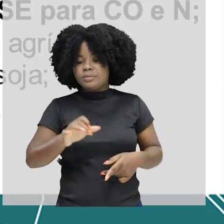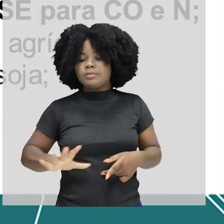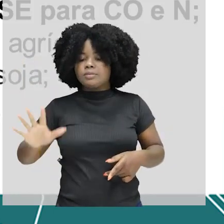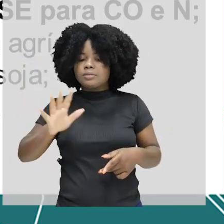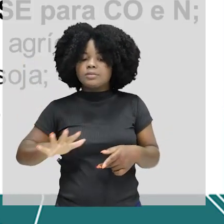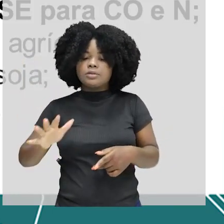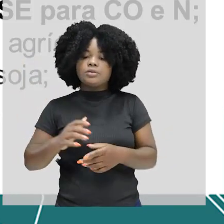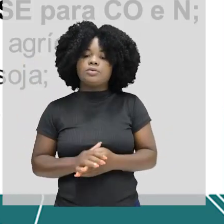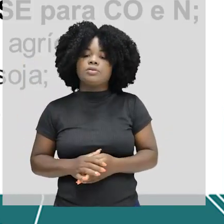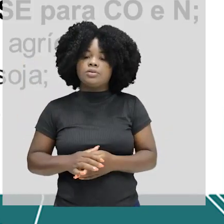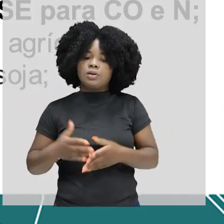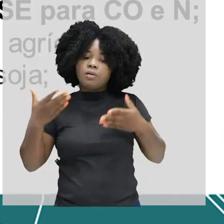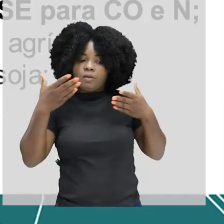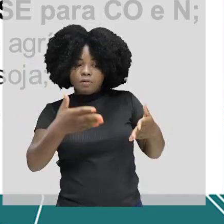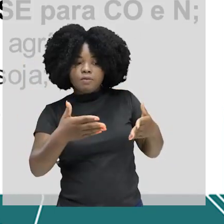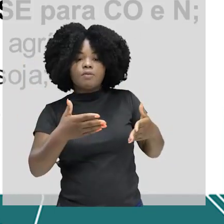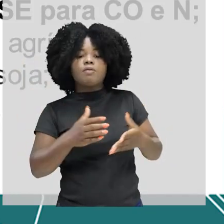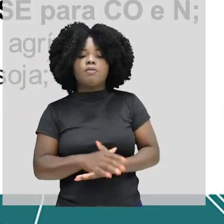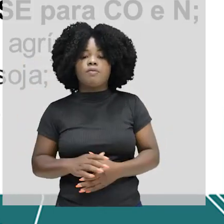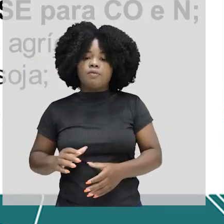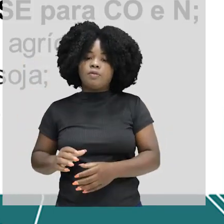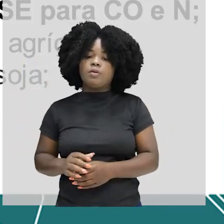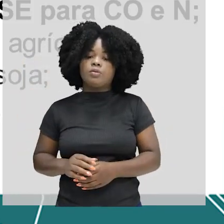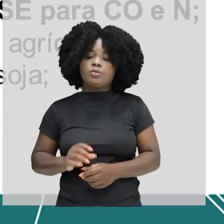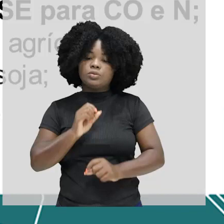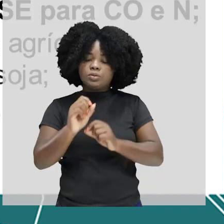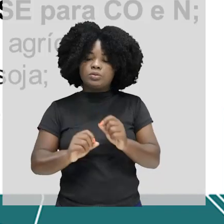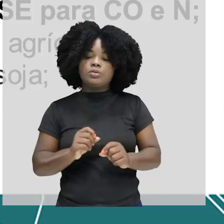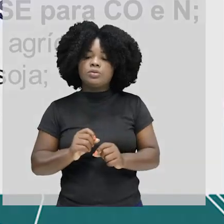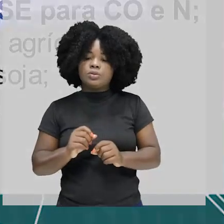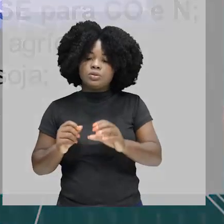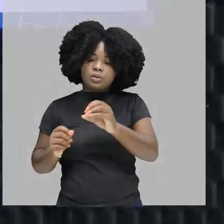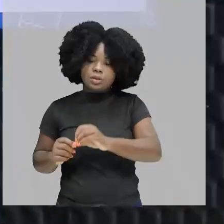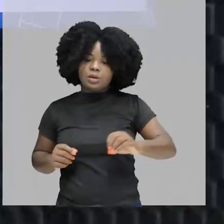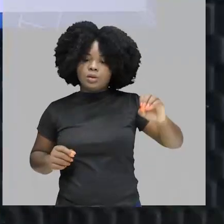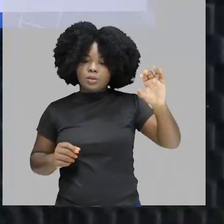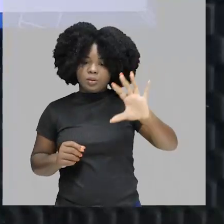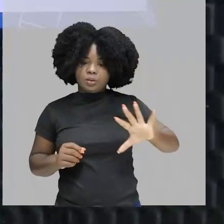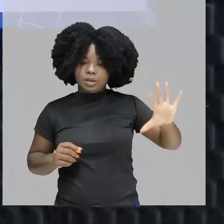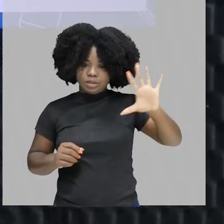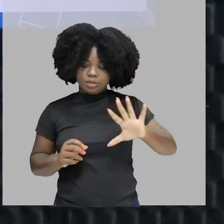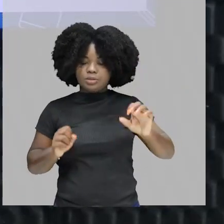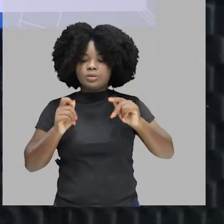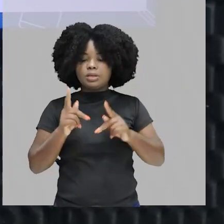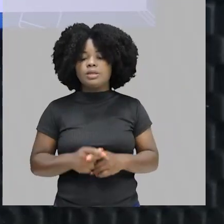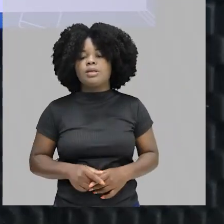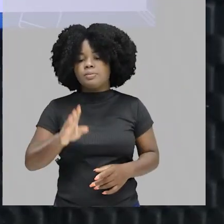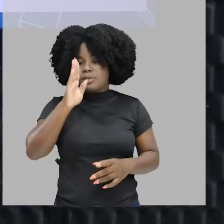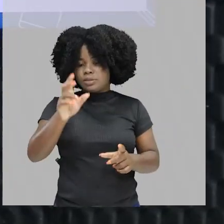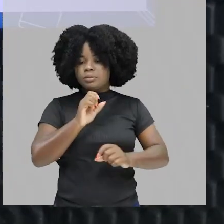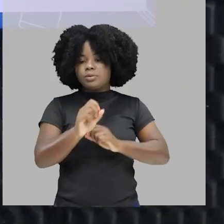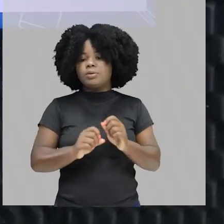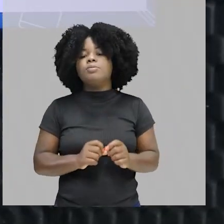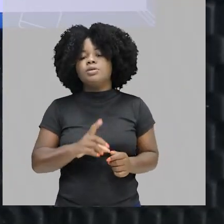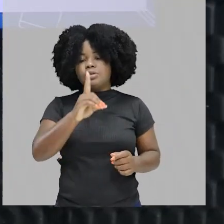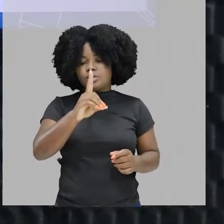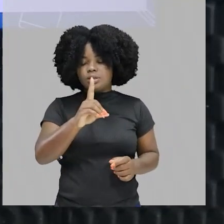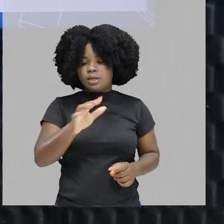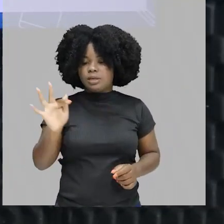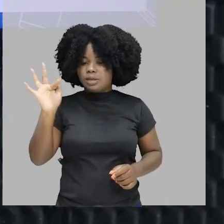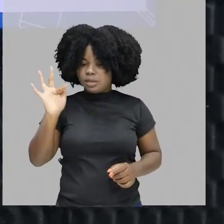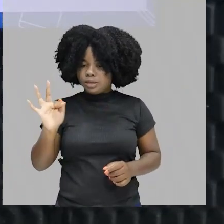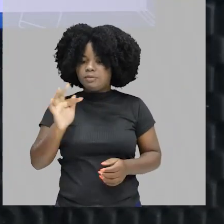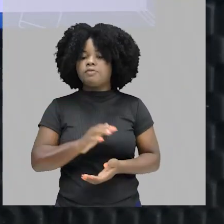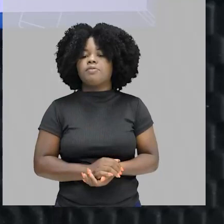A partir dali da construção da capital Brasília, né? Capital do nosso país hoje, que vai ser deslocada ali, né? Do Rio de Janeiro